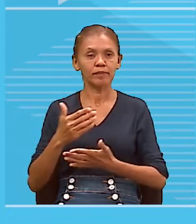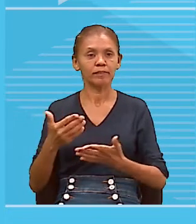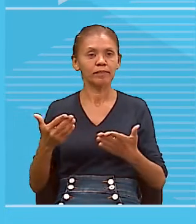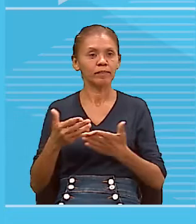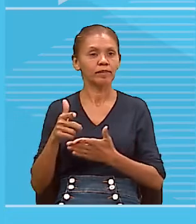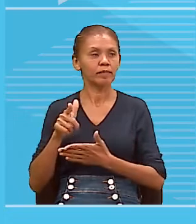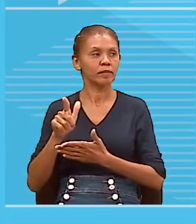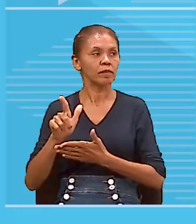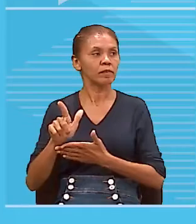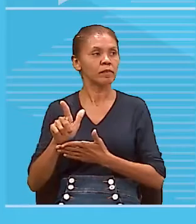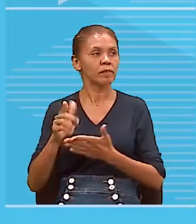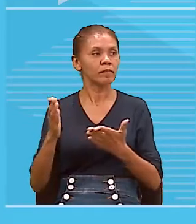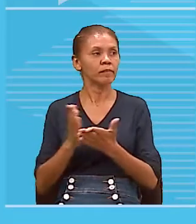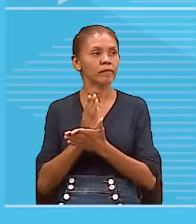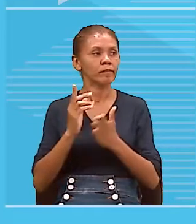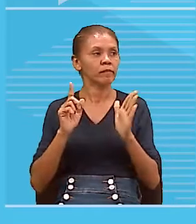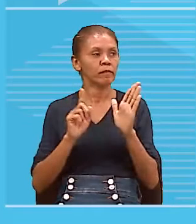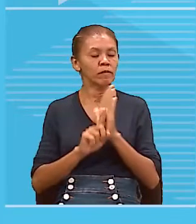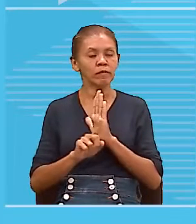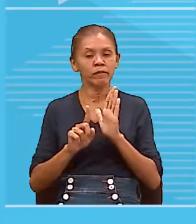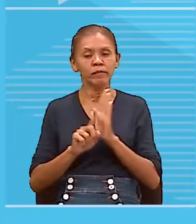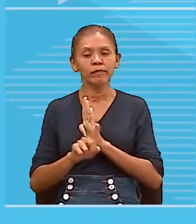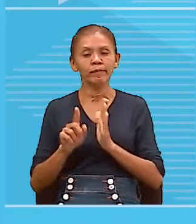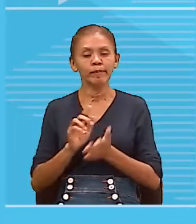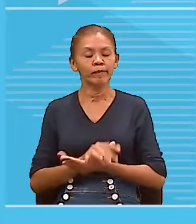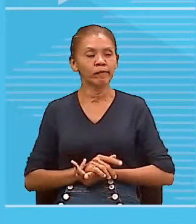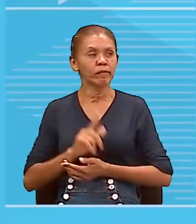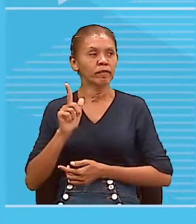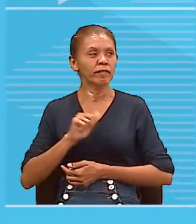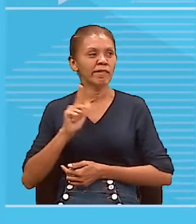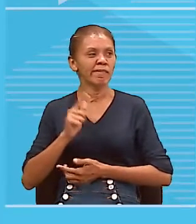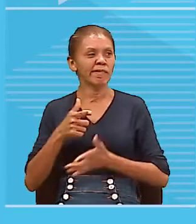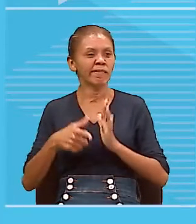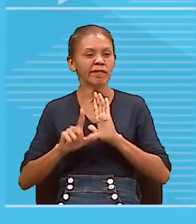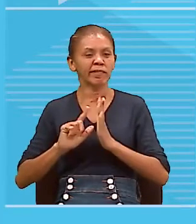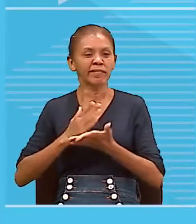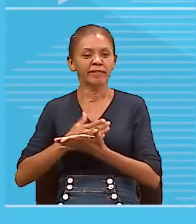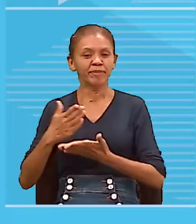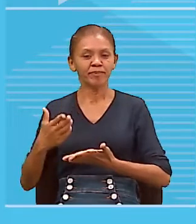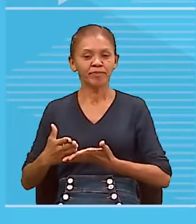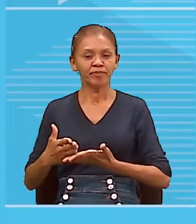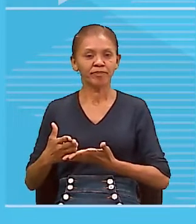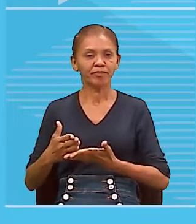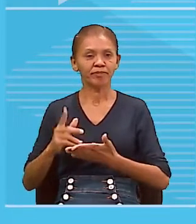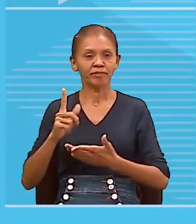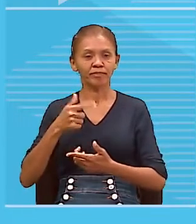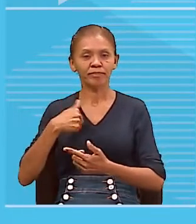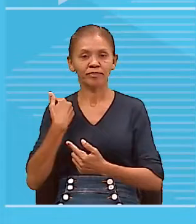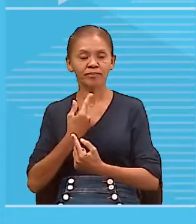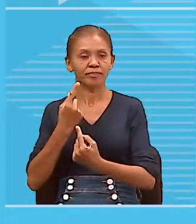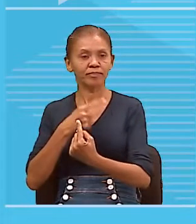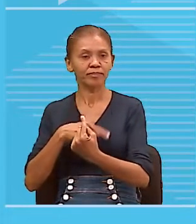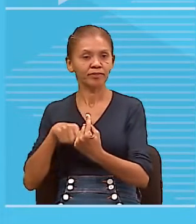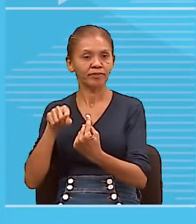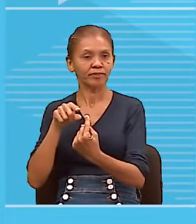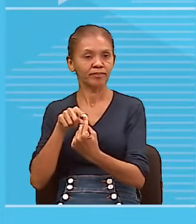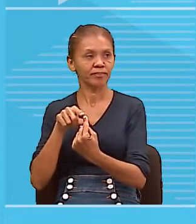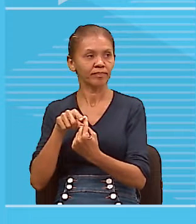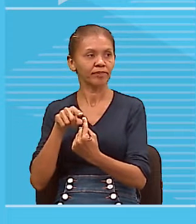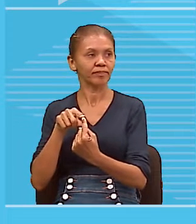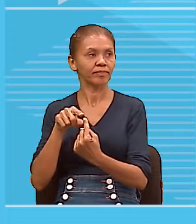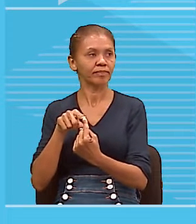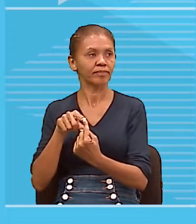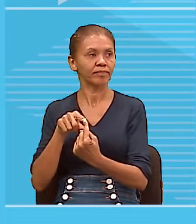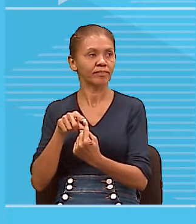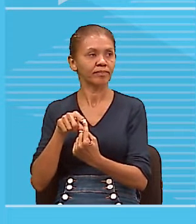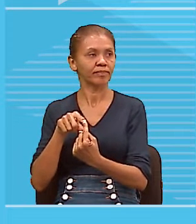gente tem aqui algumas perguntas para fazer né antes da gente começar mas vamos lá nosso objetivo você já conhecem né o nosso